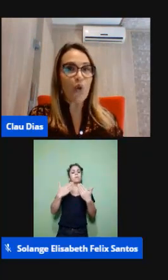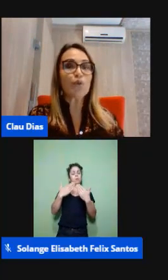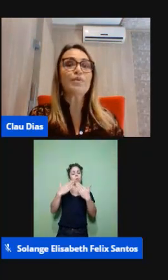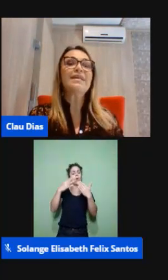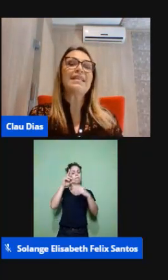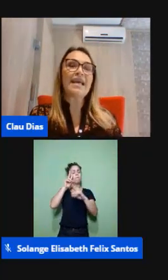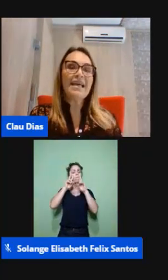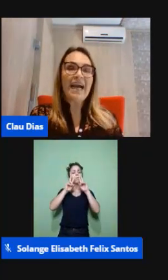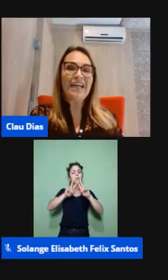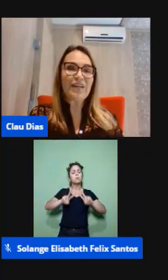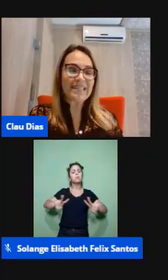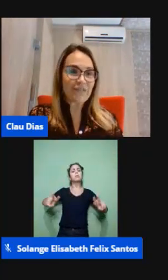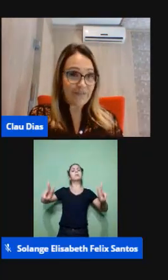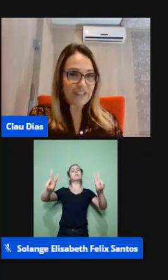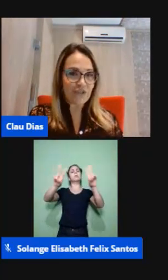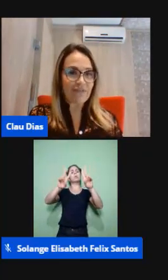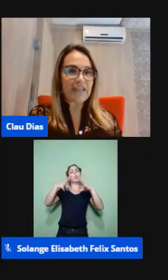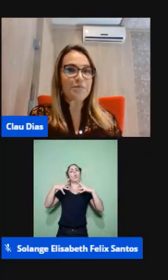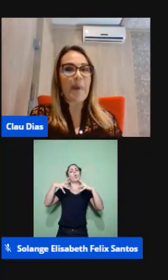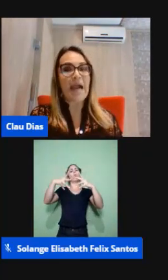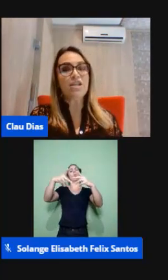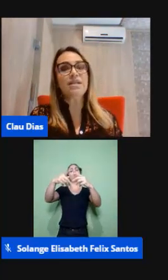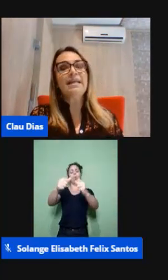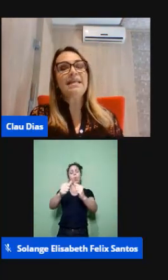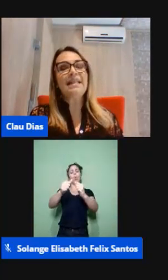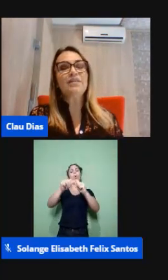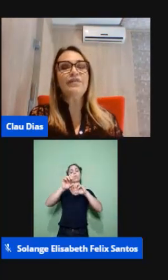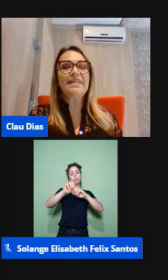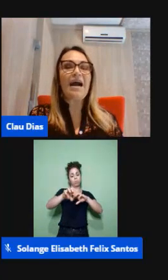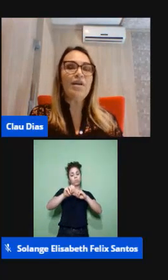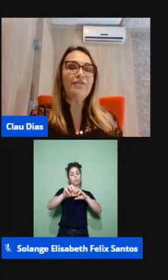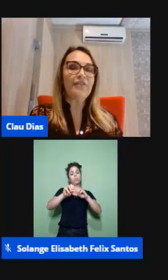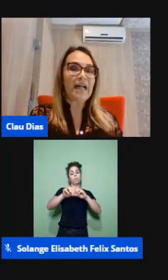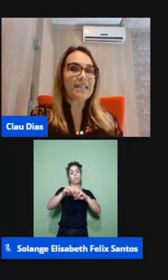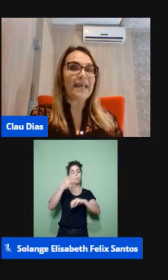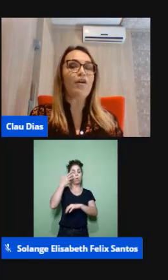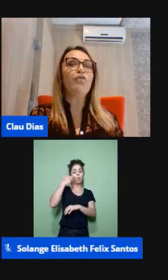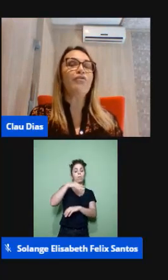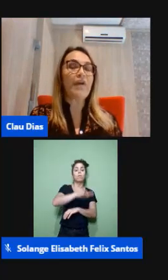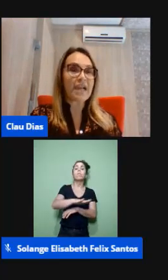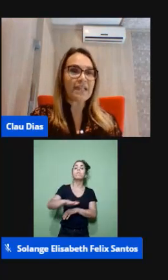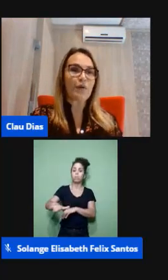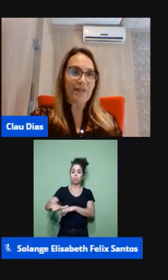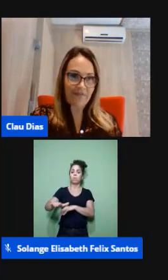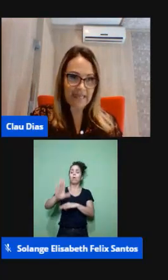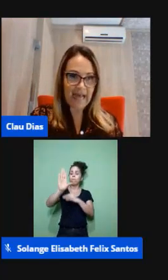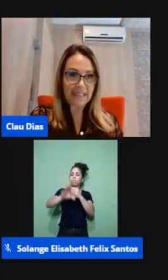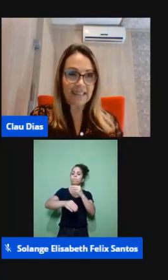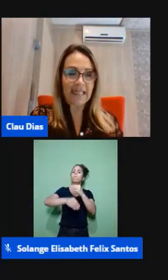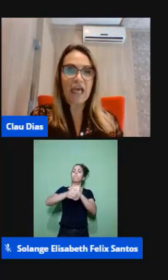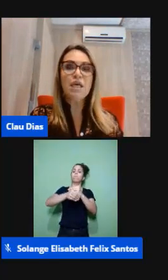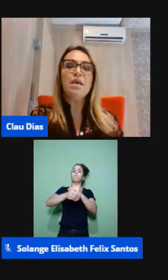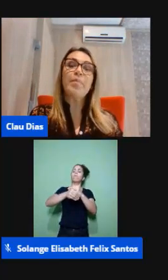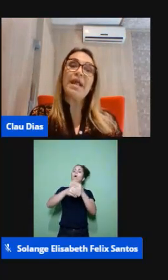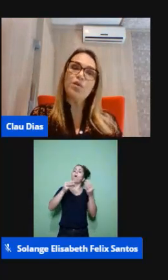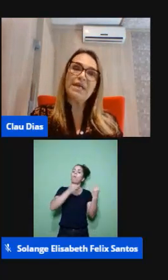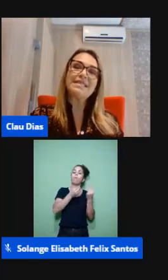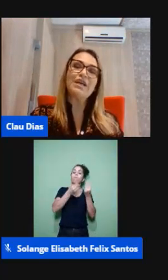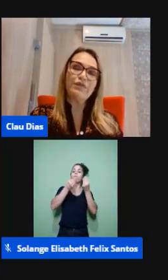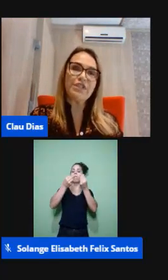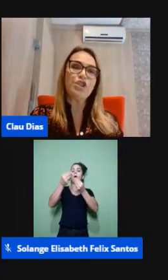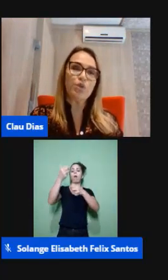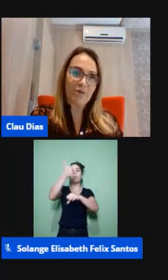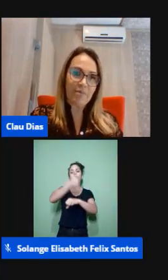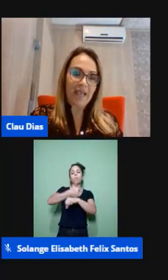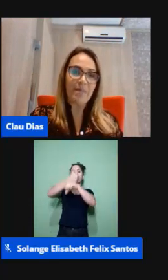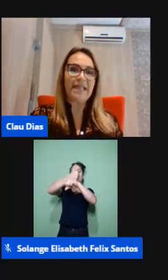de um todo, né? A educação infantil já faz parte. E lá no final ele fala, né? Oferta qualificada, né? Para a